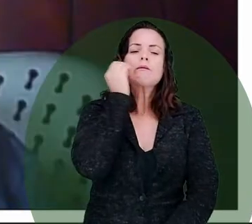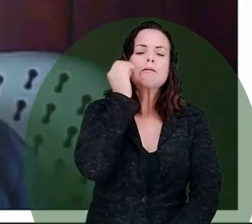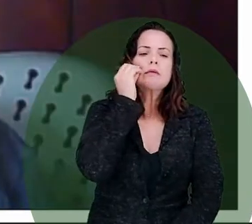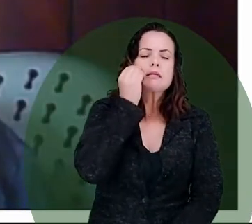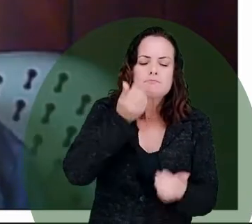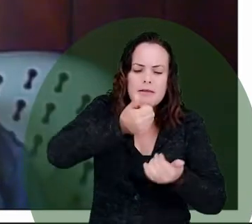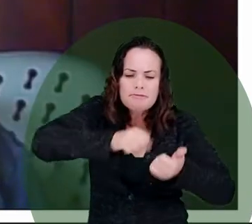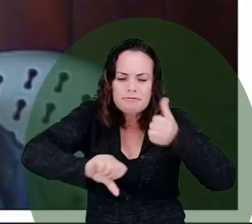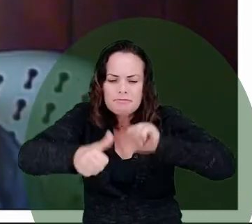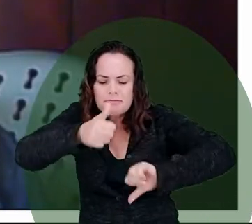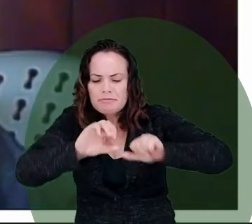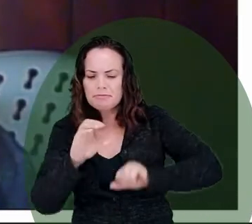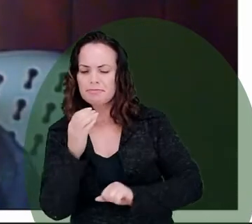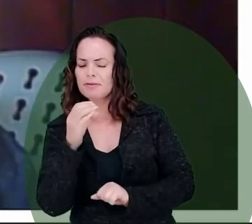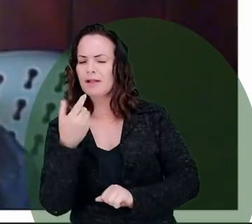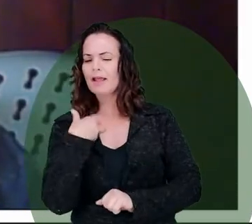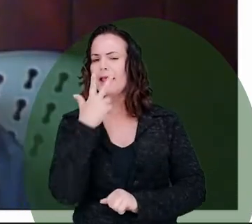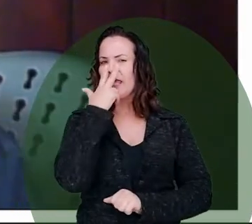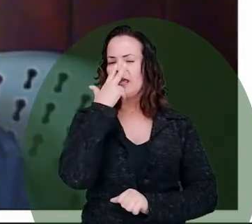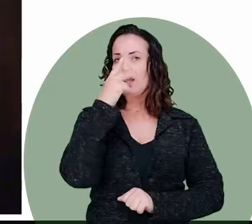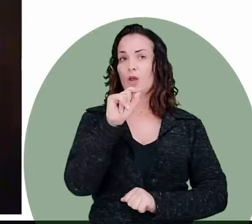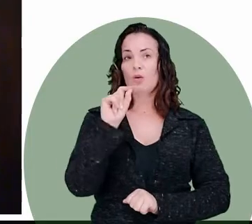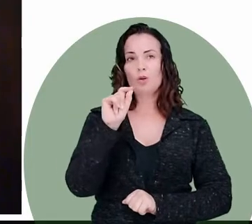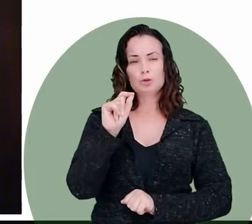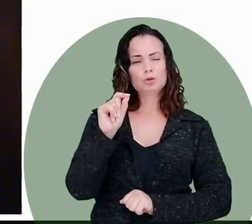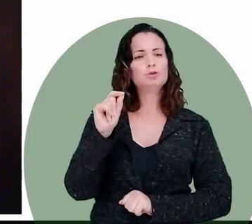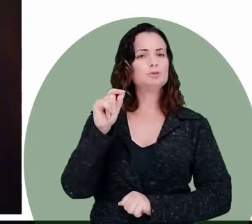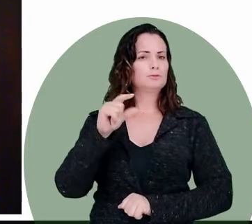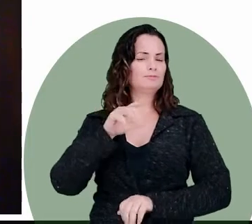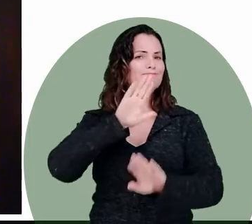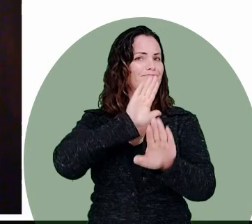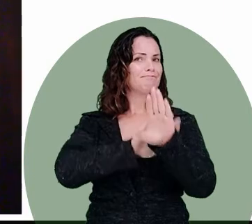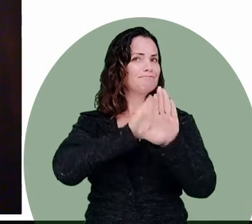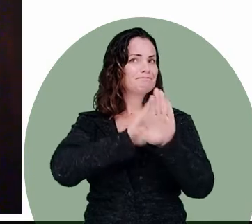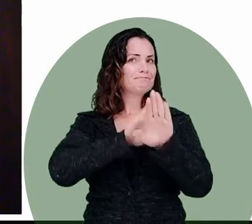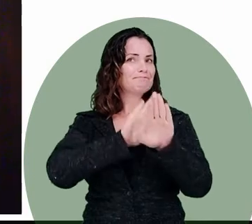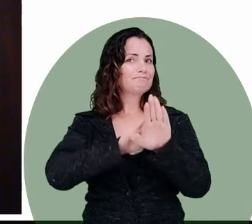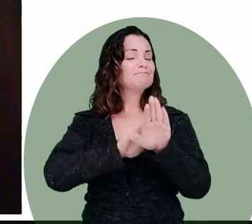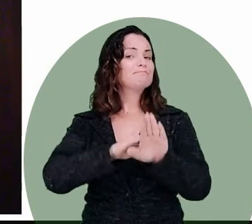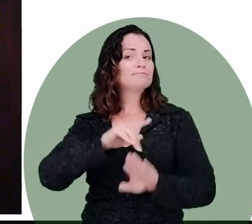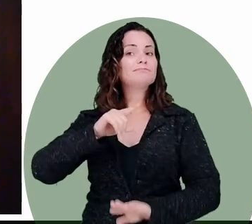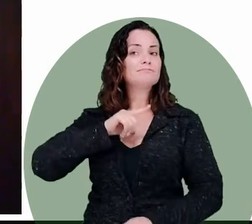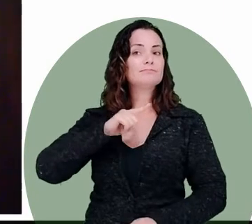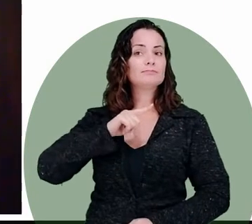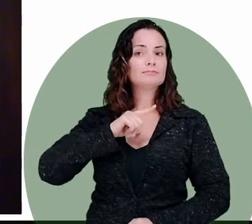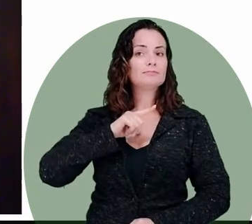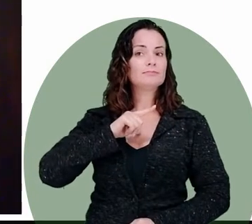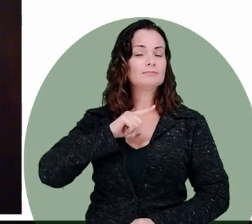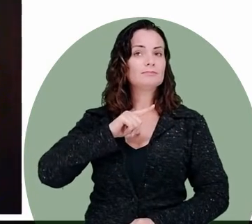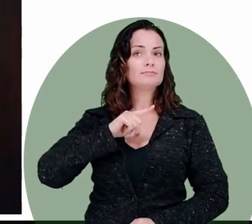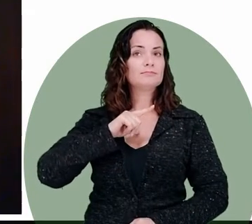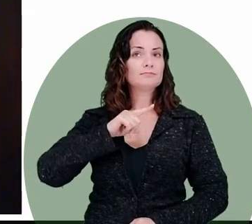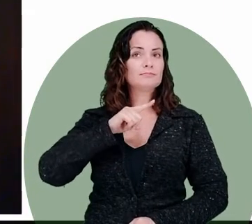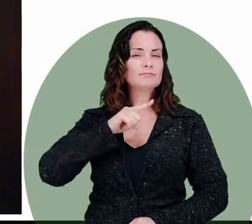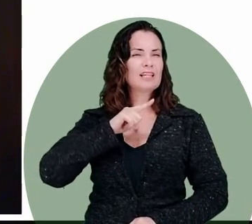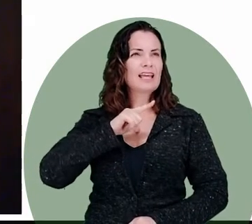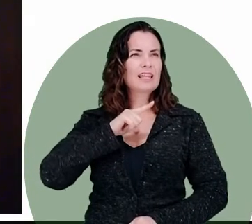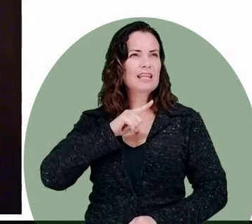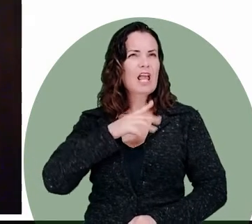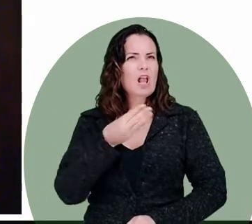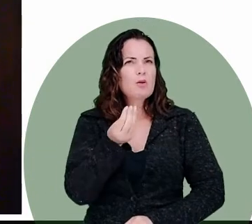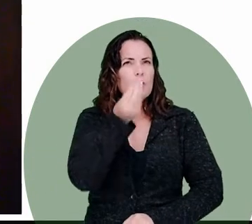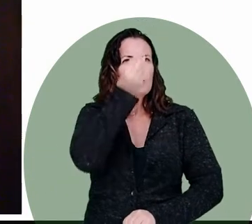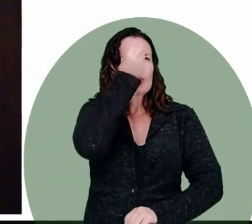E eu acho que o Pierre Loucy, no fundo, foi um dos que ficou na minha